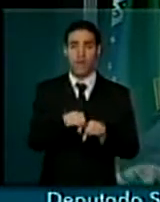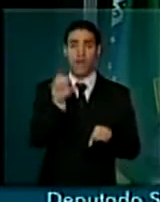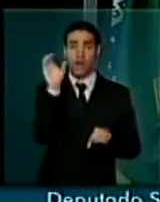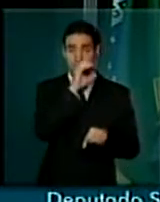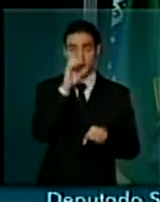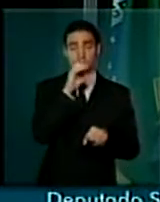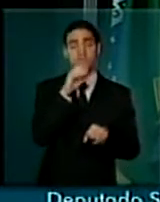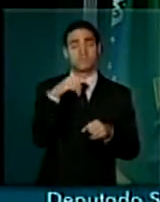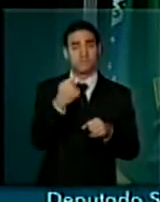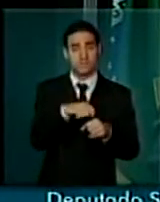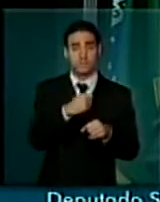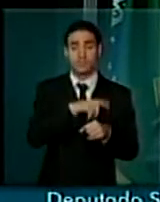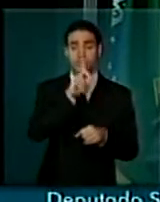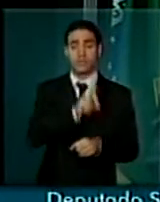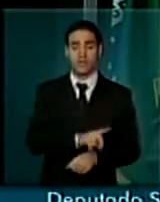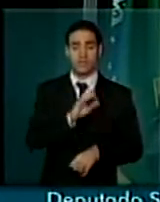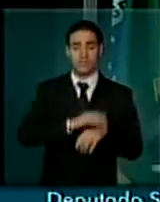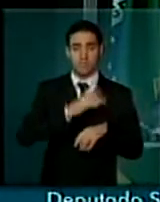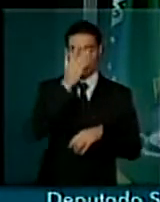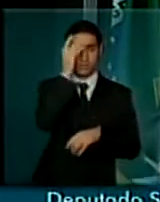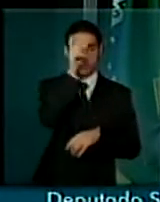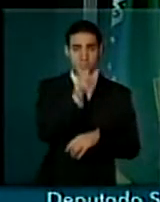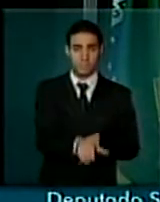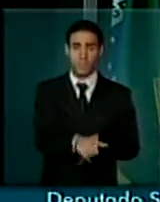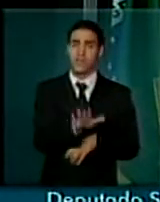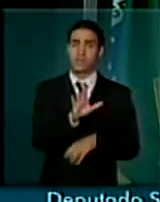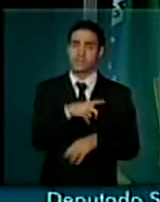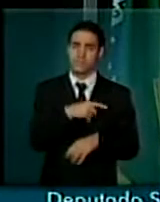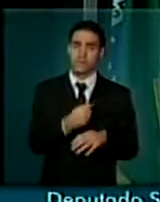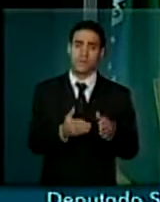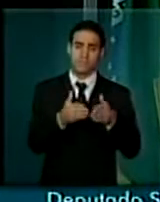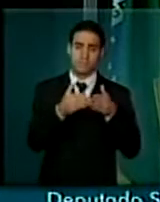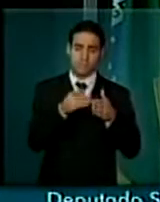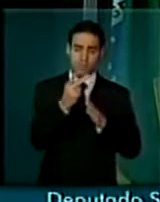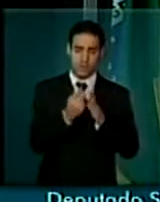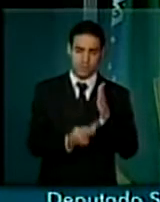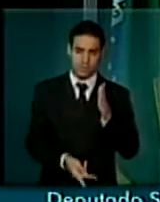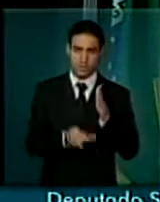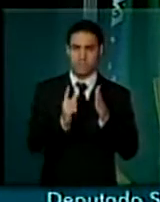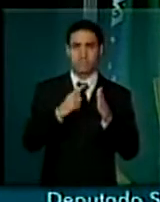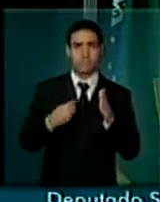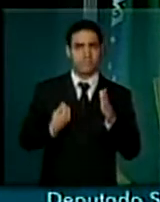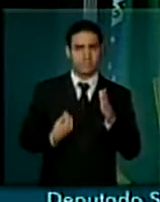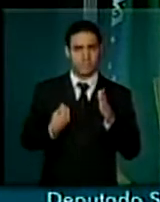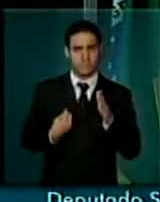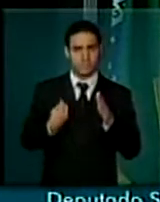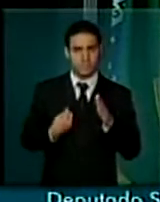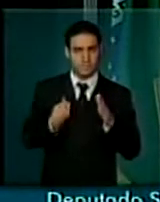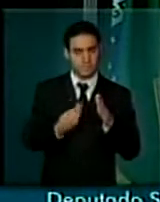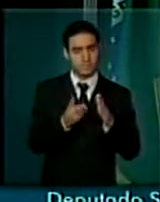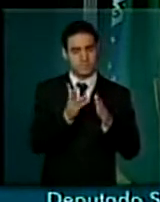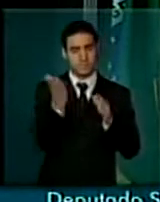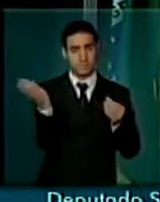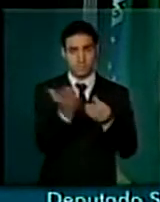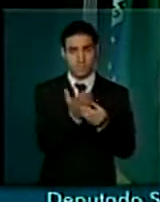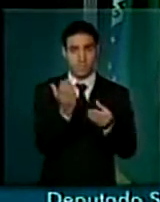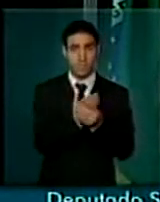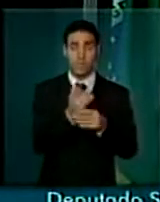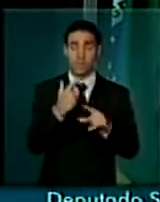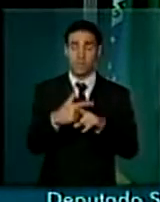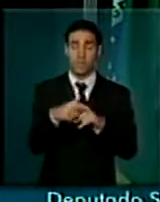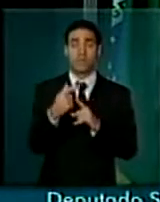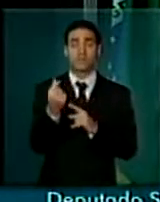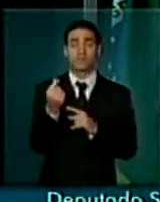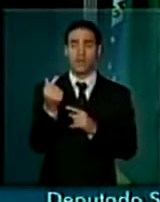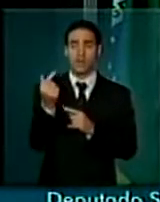direito fundamental também do cidadão. Eu já apresentei projeto que já está tramitando para que os recursos do FUST, do Fundo